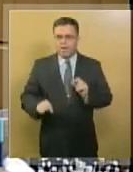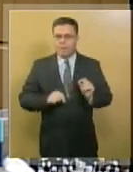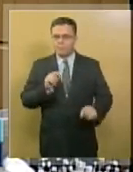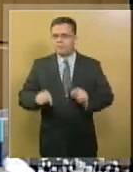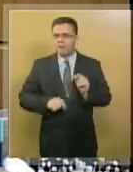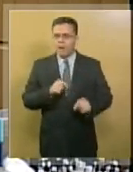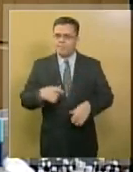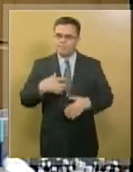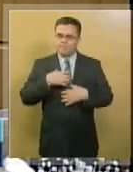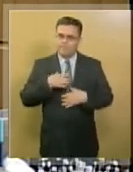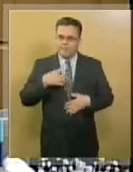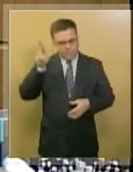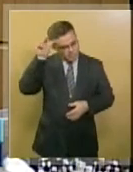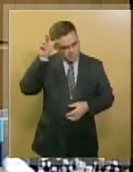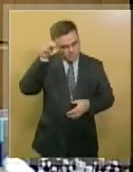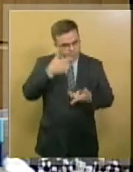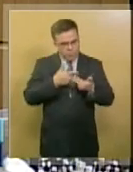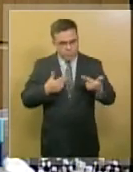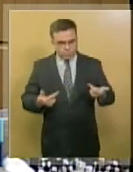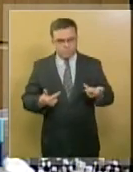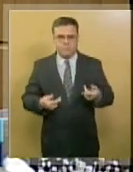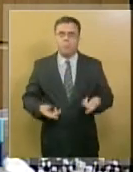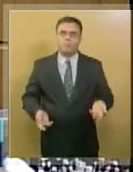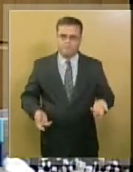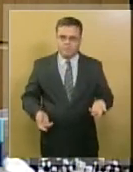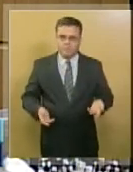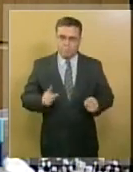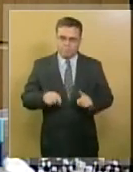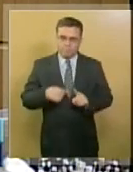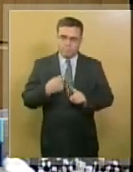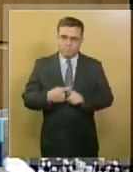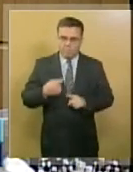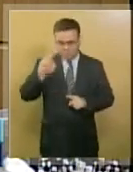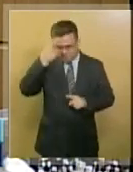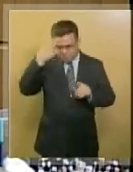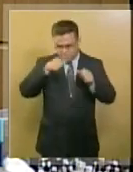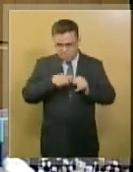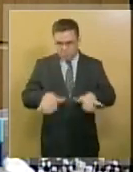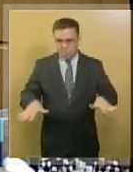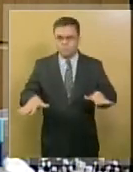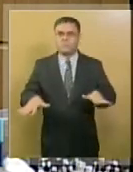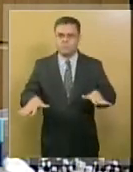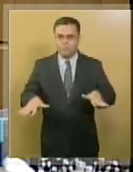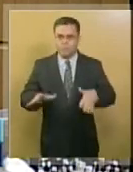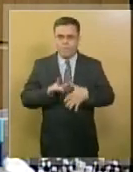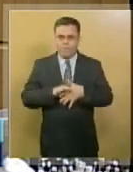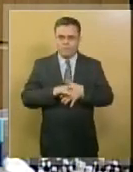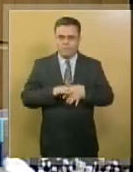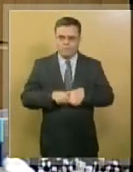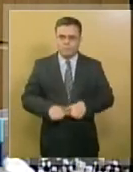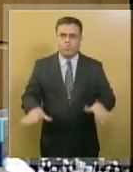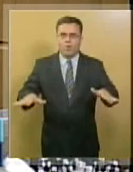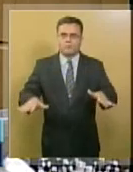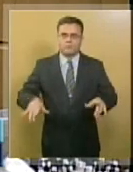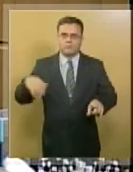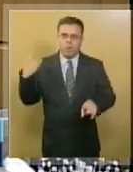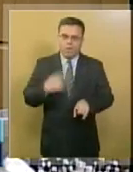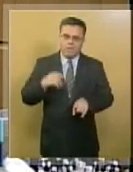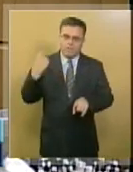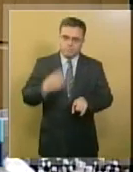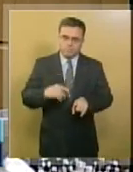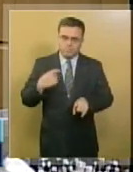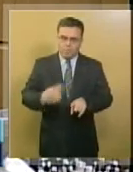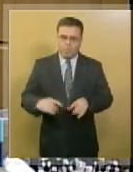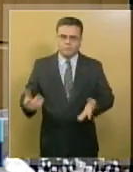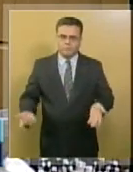ele tem um cavalo, equino, asinino, ele tem o dobro de neurotransmissores sobre a pele e ele sente o dobro da tacada que seria